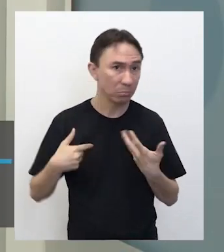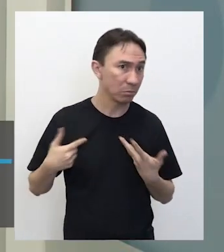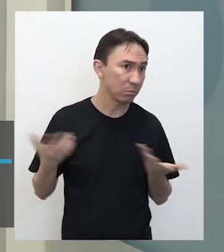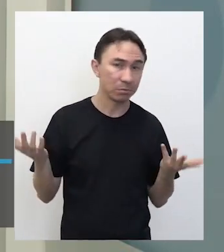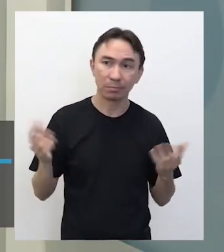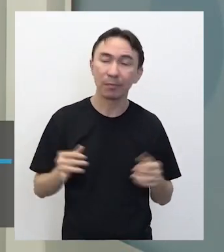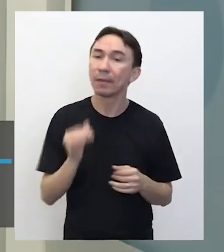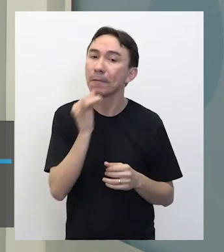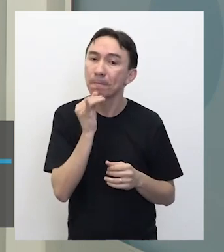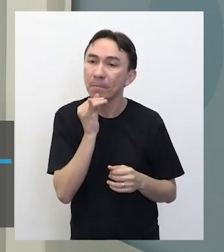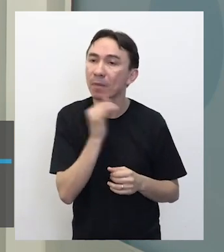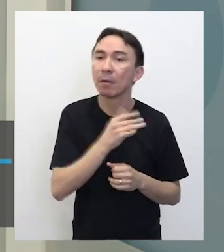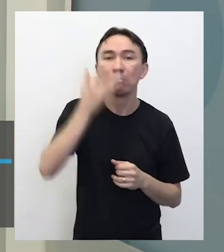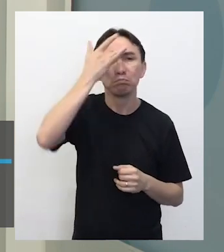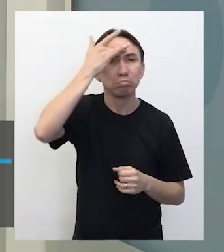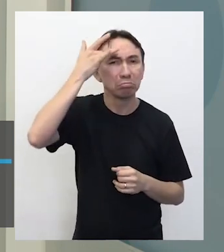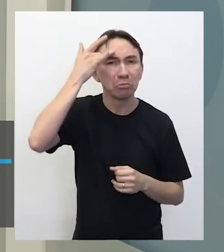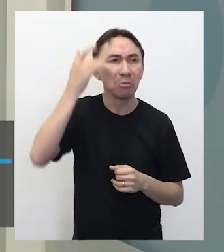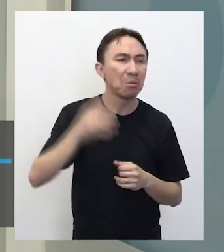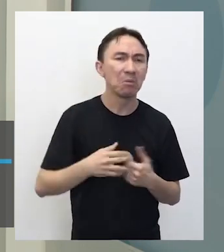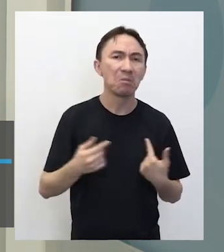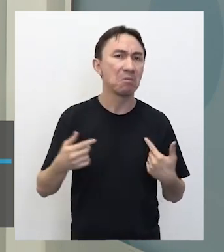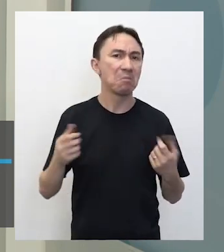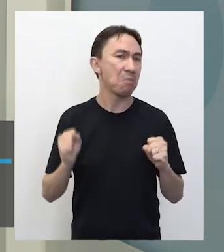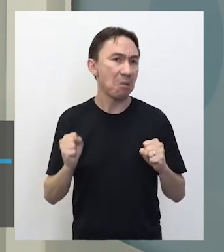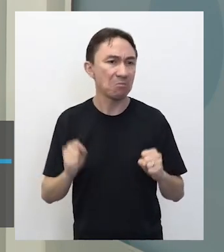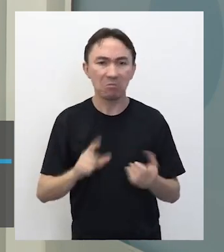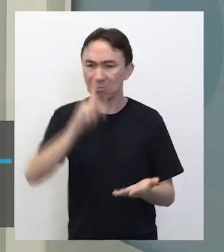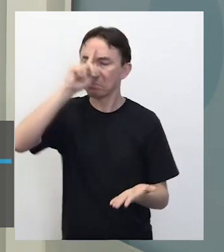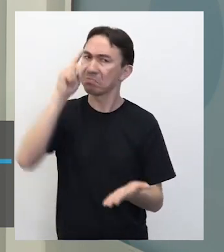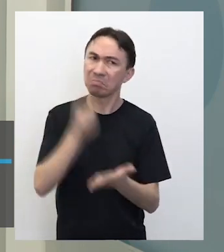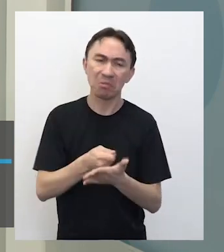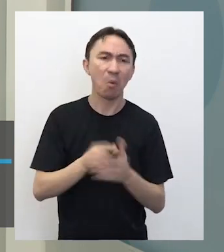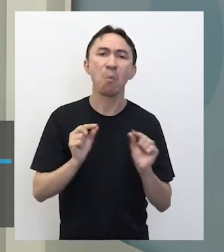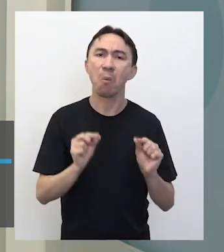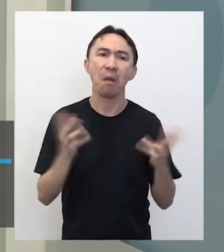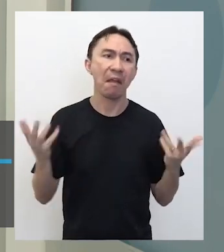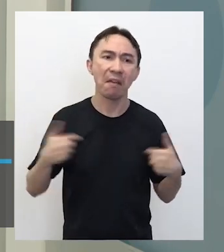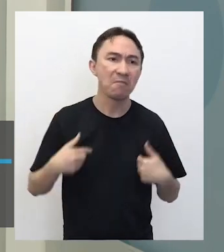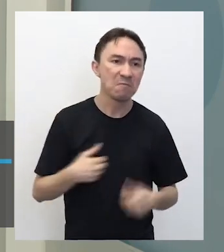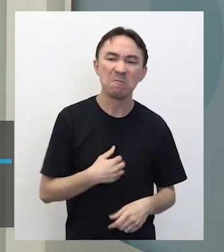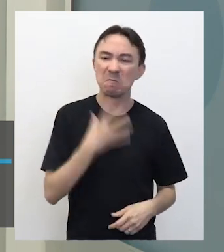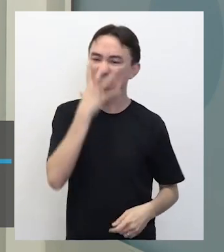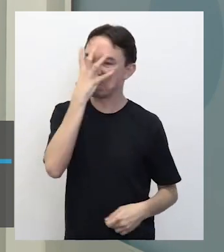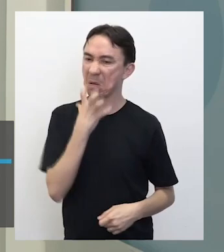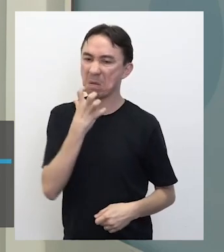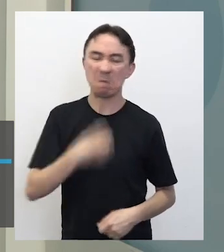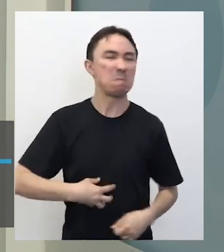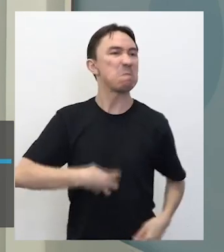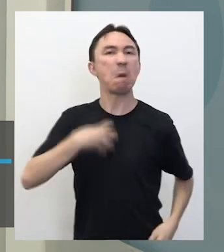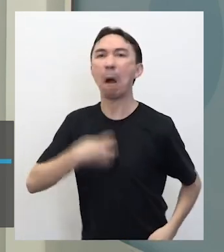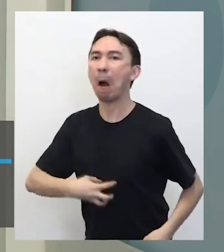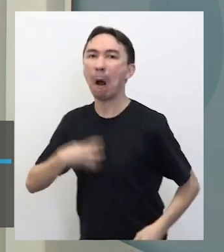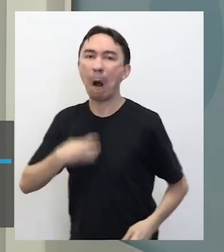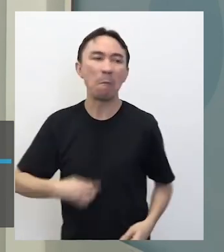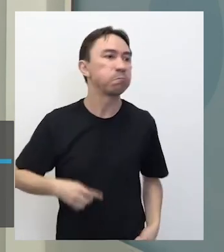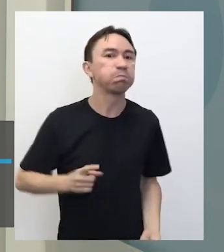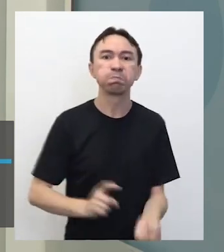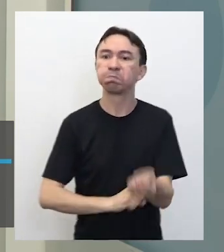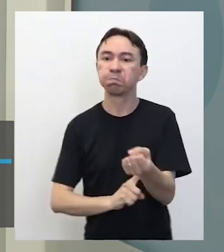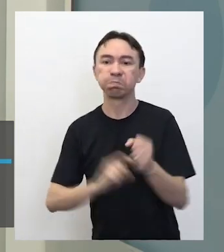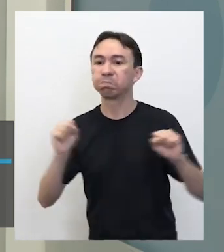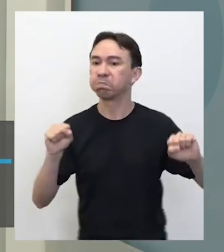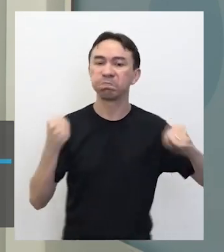escolher ser uma pessoa mal-humorada, carrancuda, né, sabe aquela pessoa amargurada, né, que